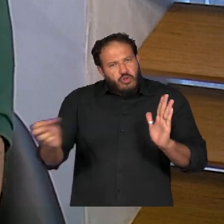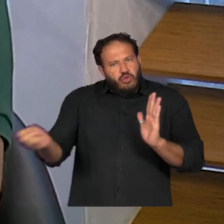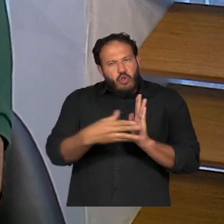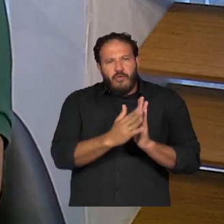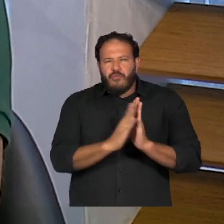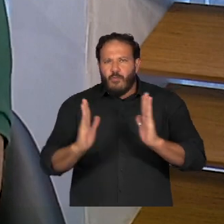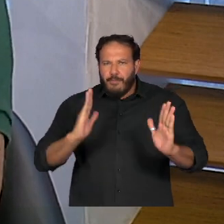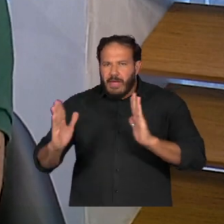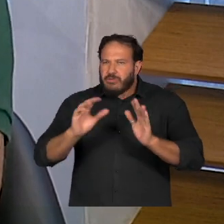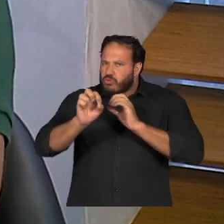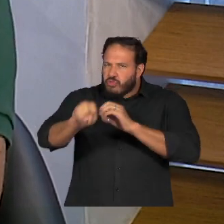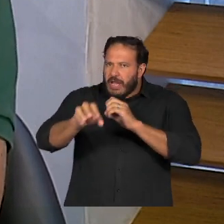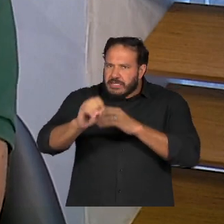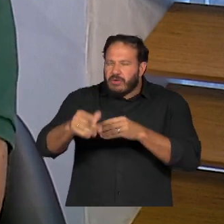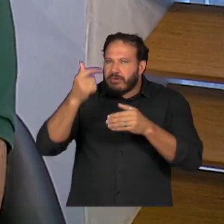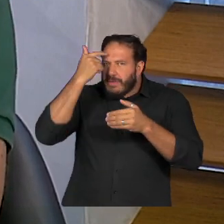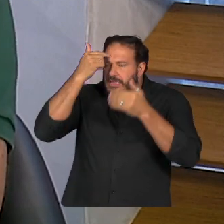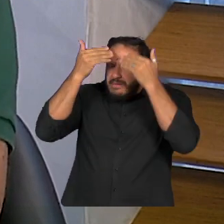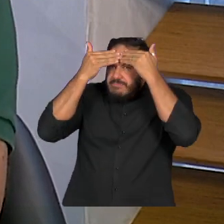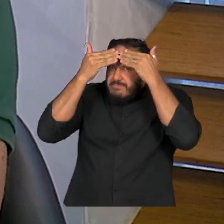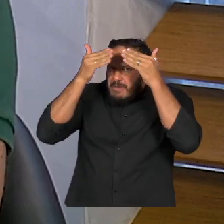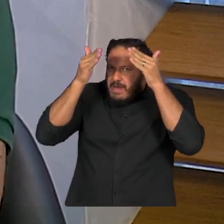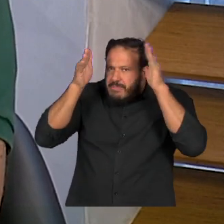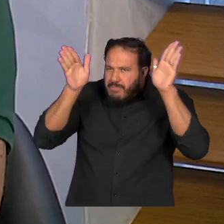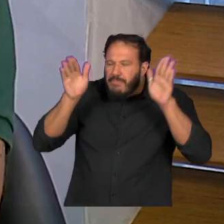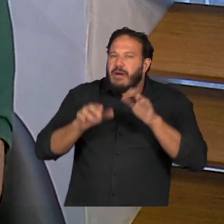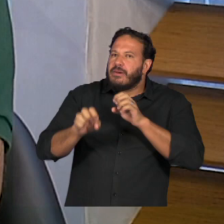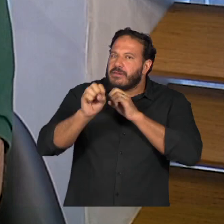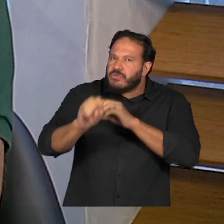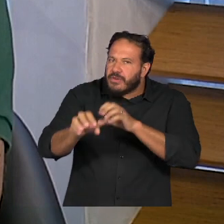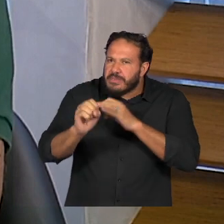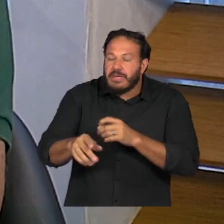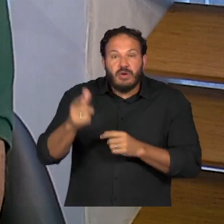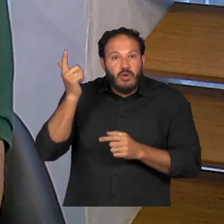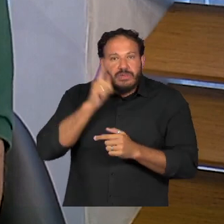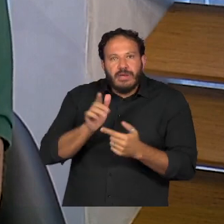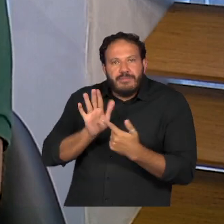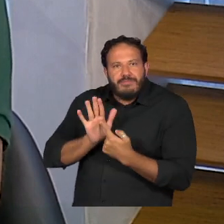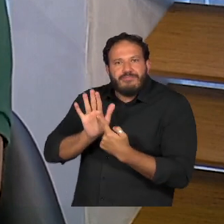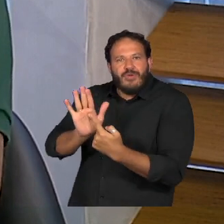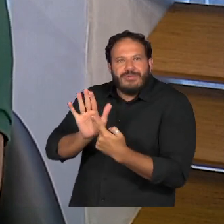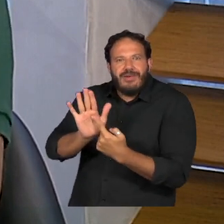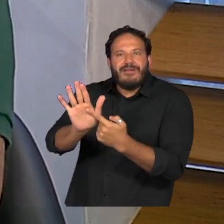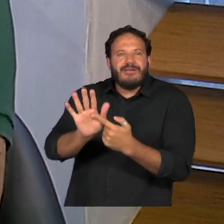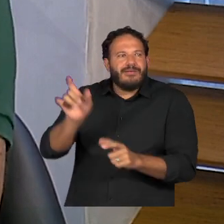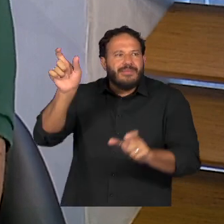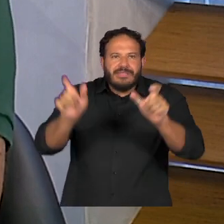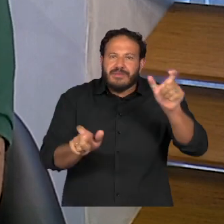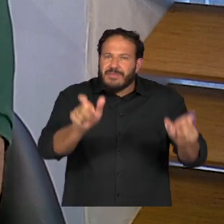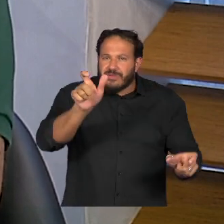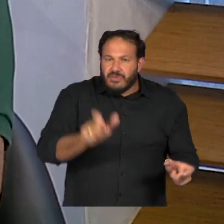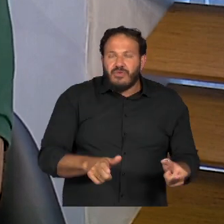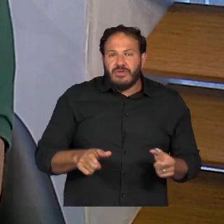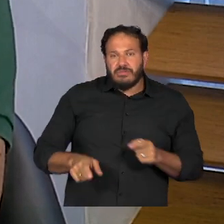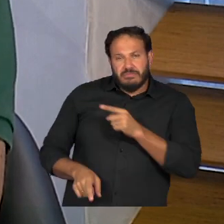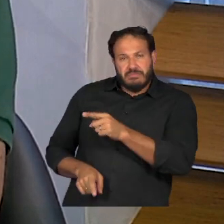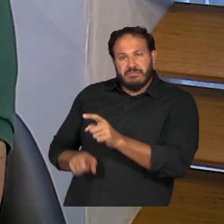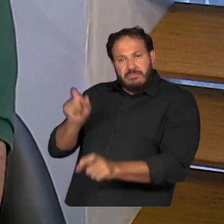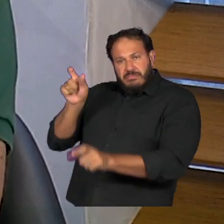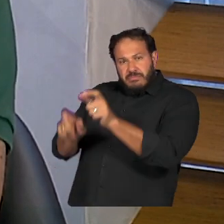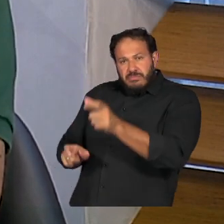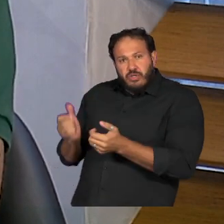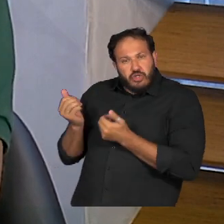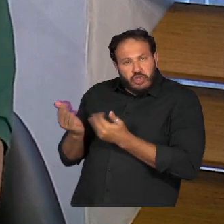muitas barreiras Inés da educação a gente consegue mostrar para essas pessoas que eh os jovens